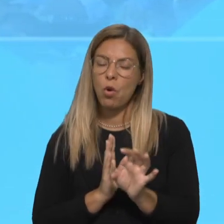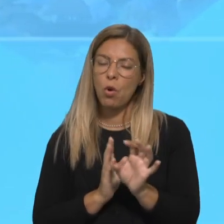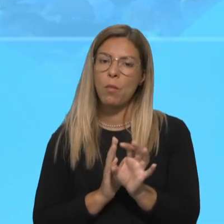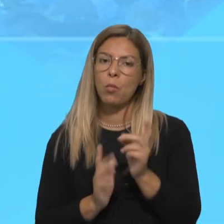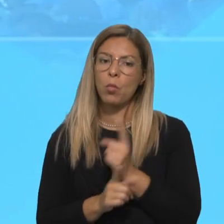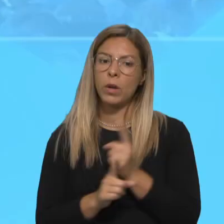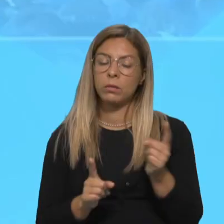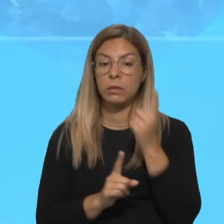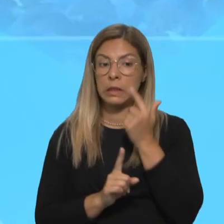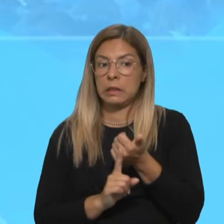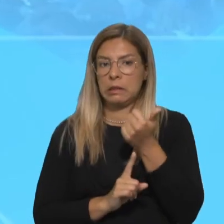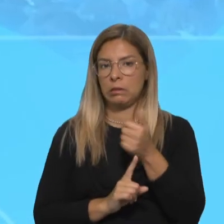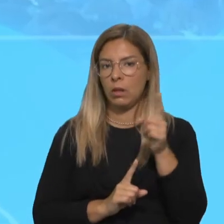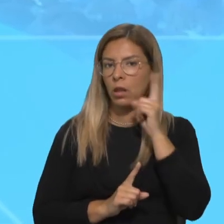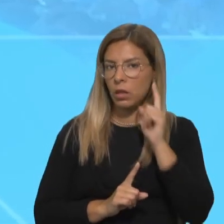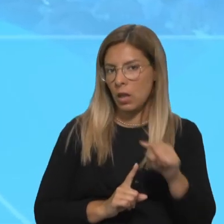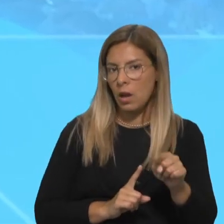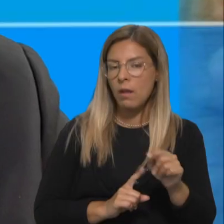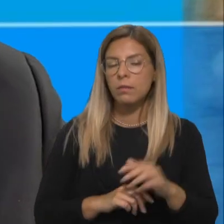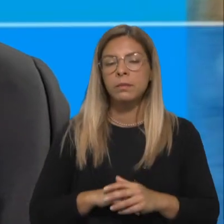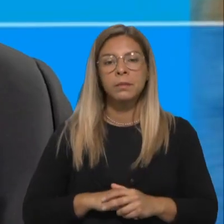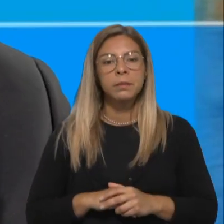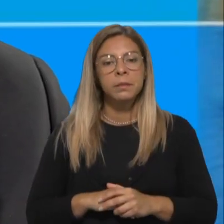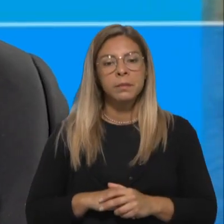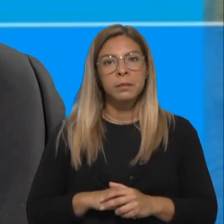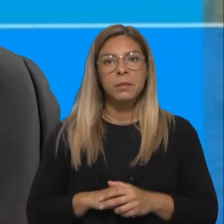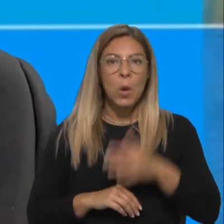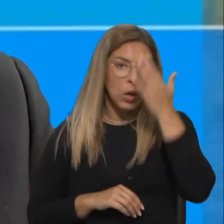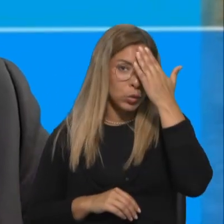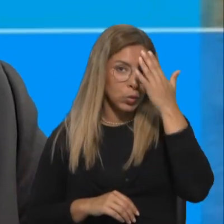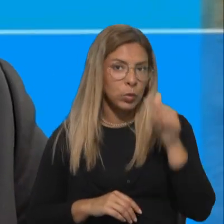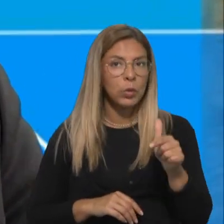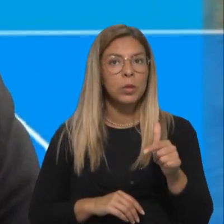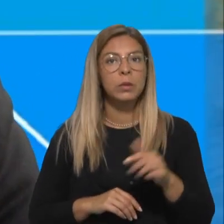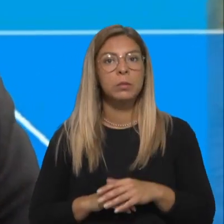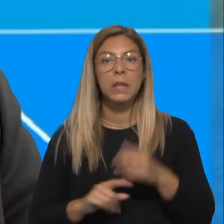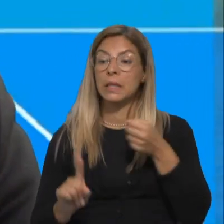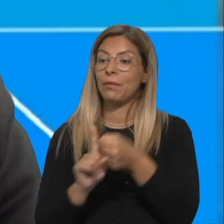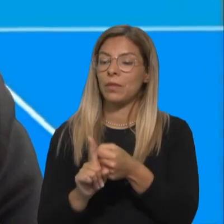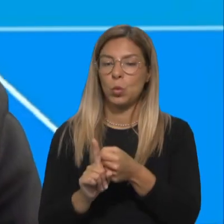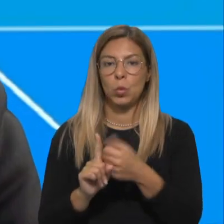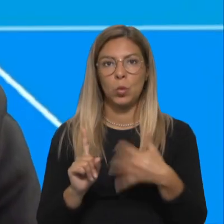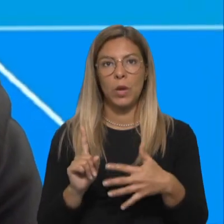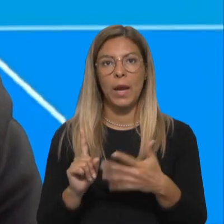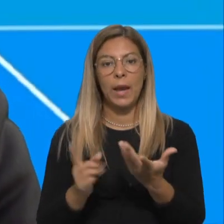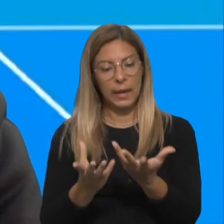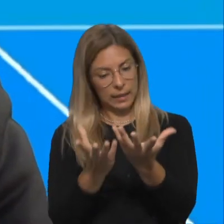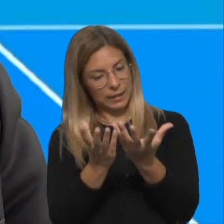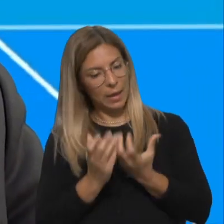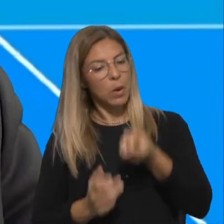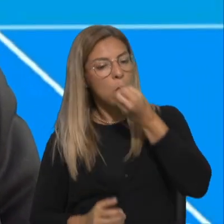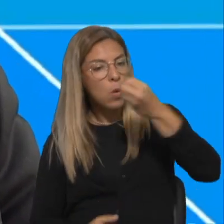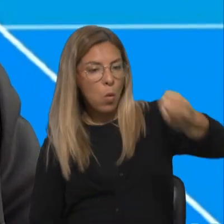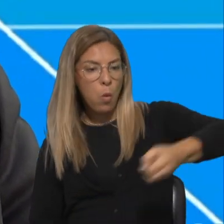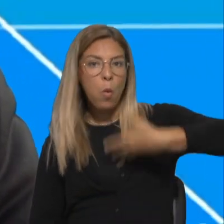assinalar neste dia de Pentecostes, este jubileu dos movimentos? Bem, eu acho que o principal desafio é receber o sopro do Espírito